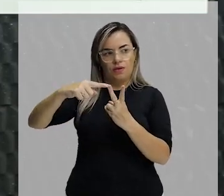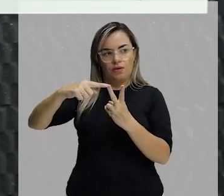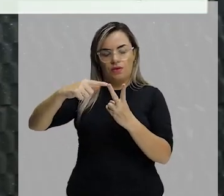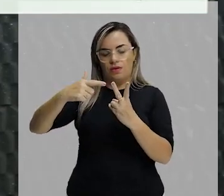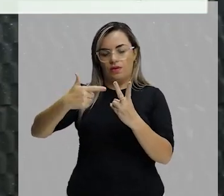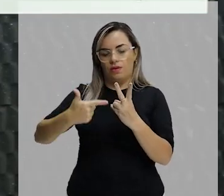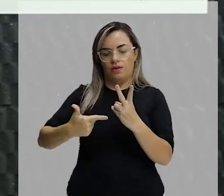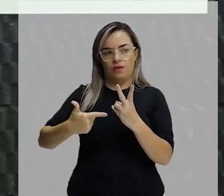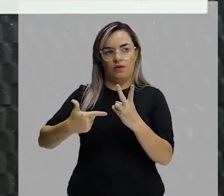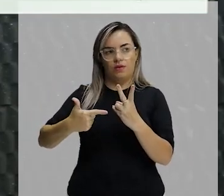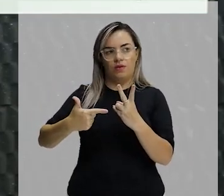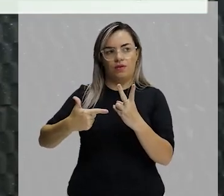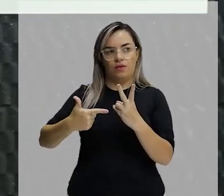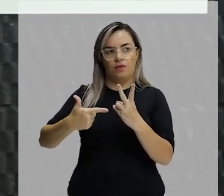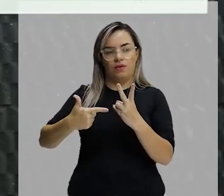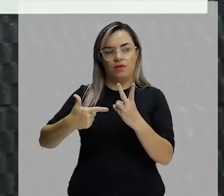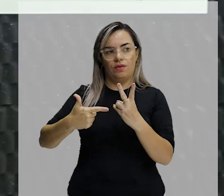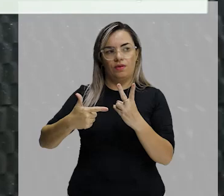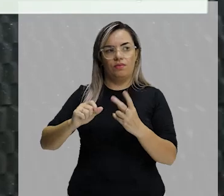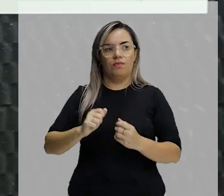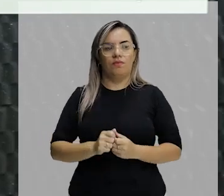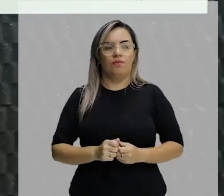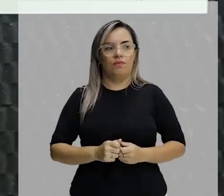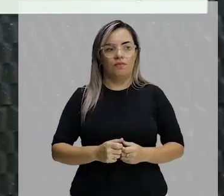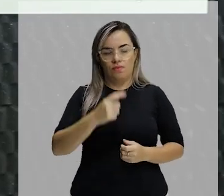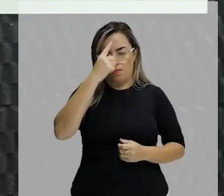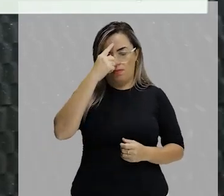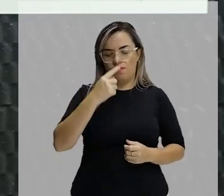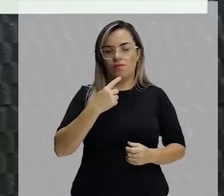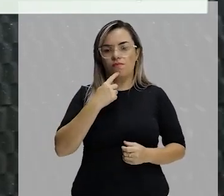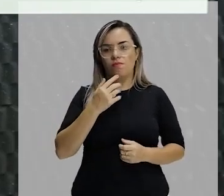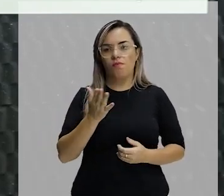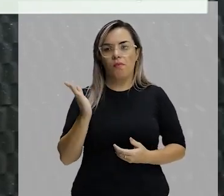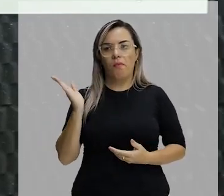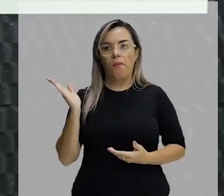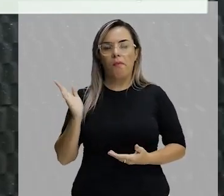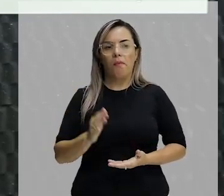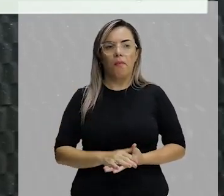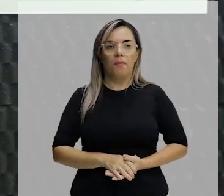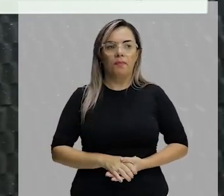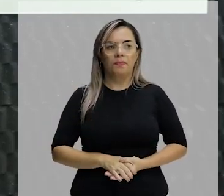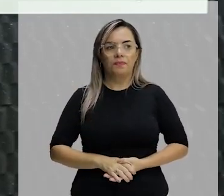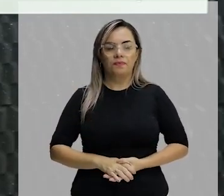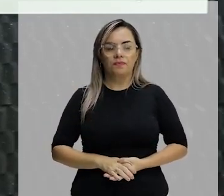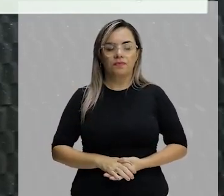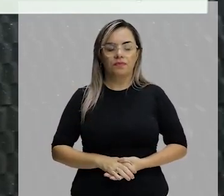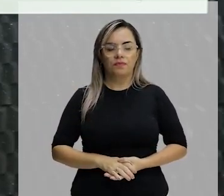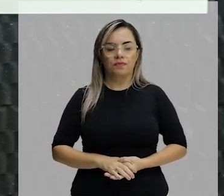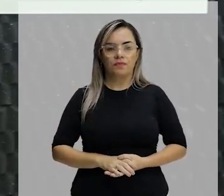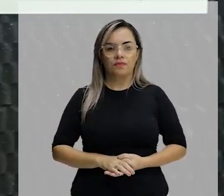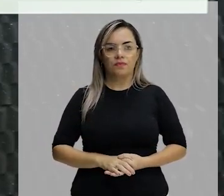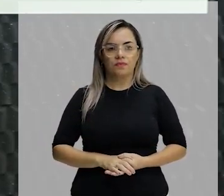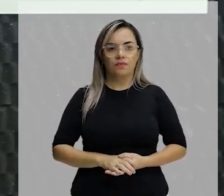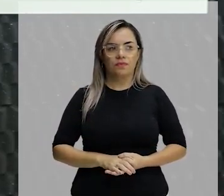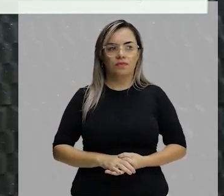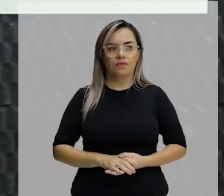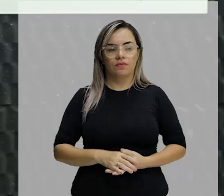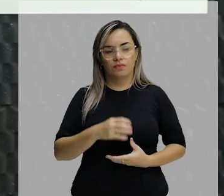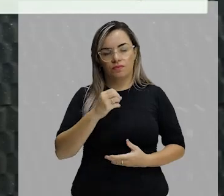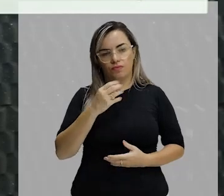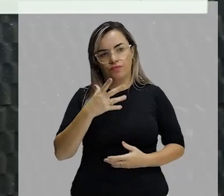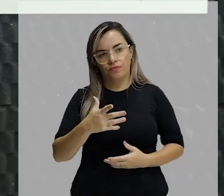esse valorzinho aqui, ó, ele vale a multiplicado pela raiz de 2. Beleza?